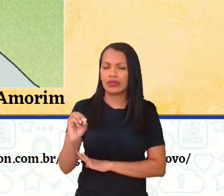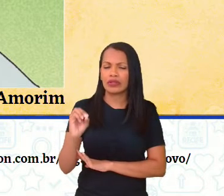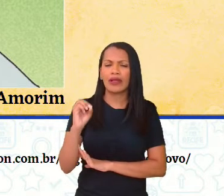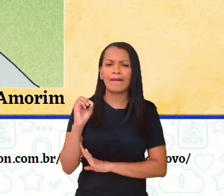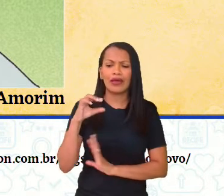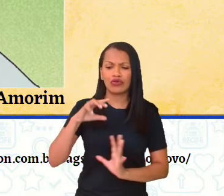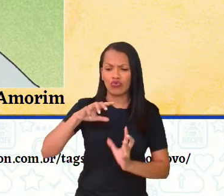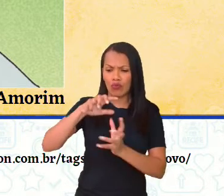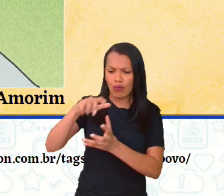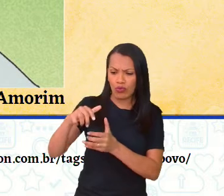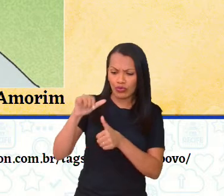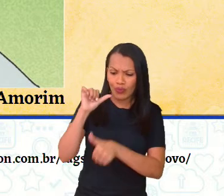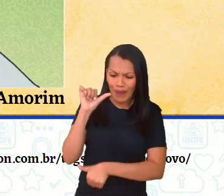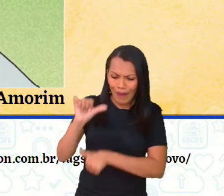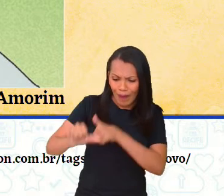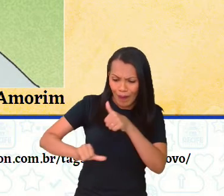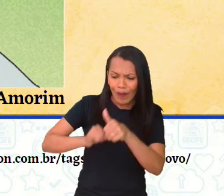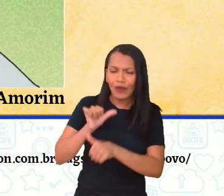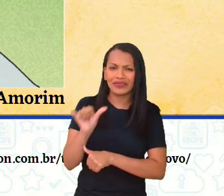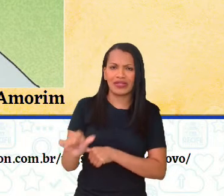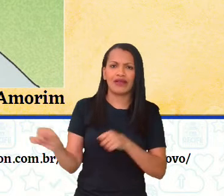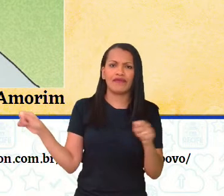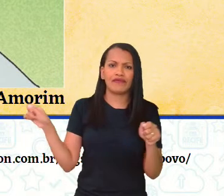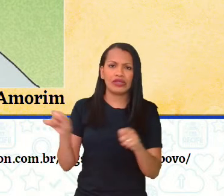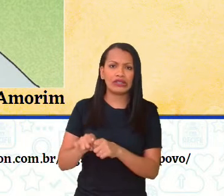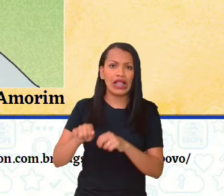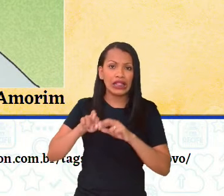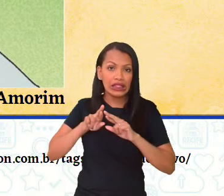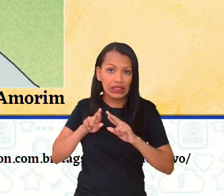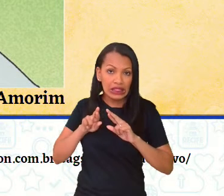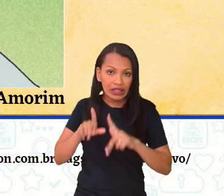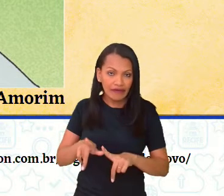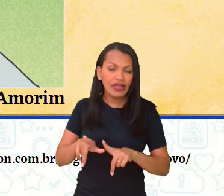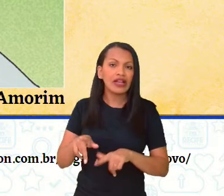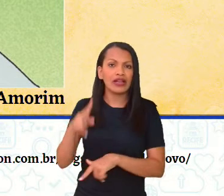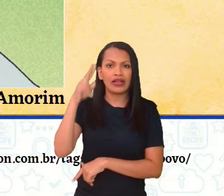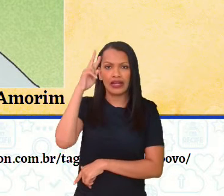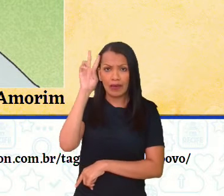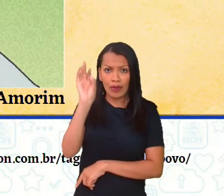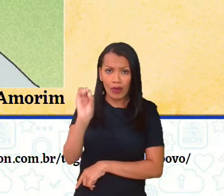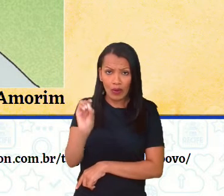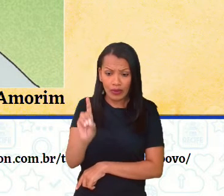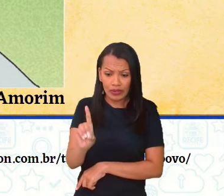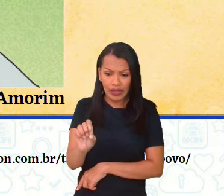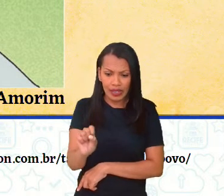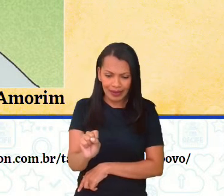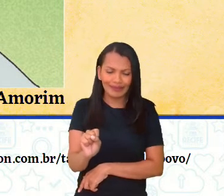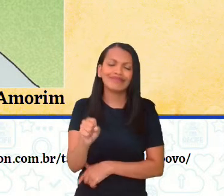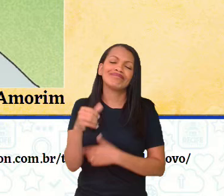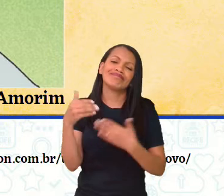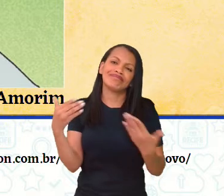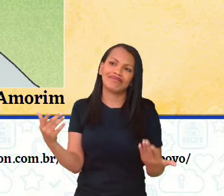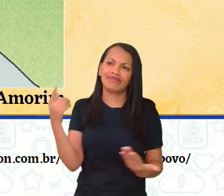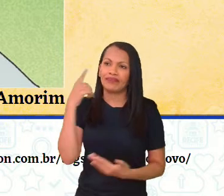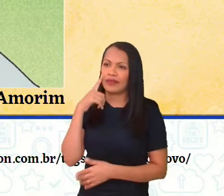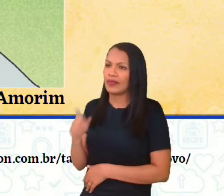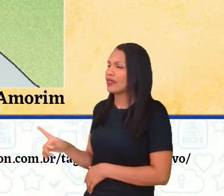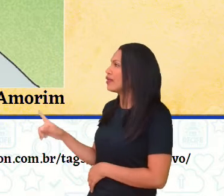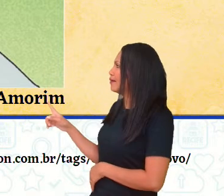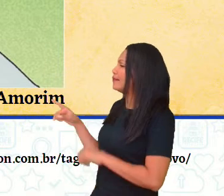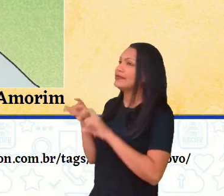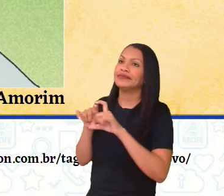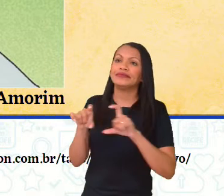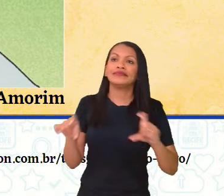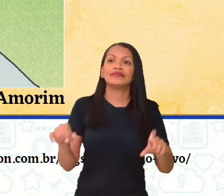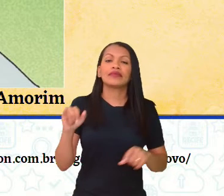do IPCC. Então, uma das temáticas de hoje vai ser falar sobre o que é esse relatório do IPCC. Já a gente